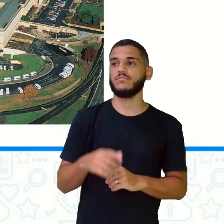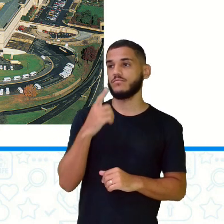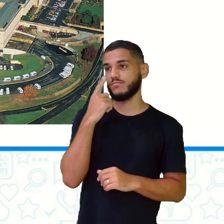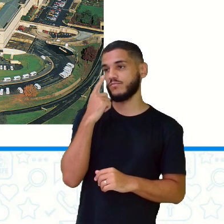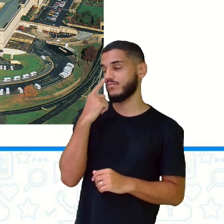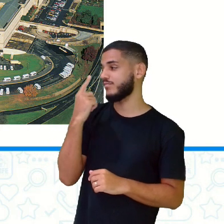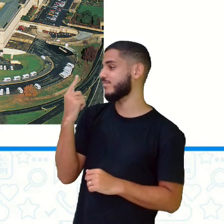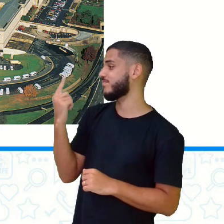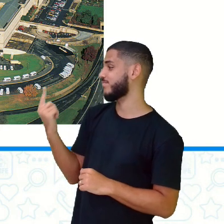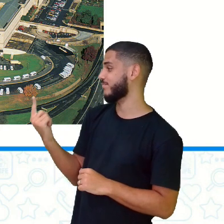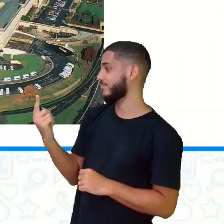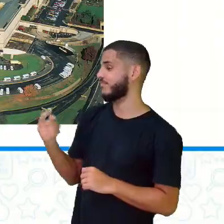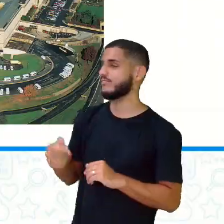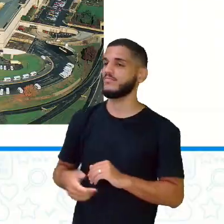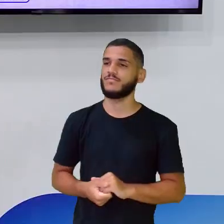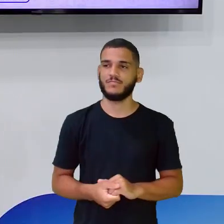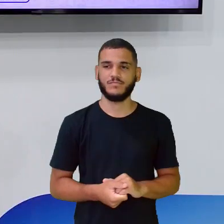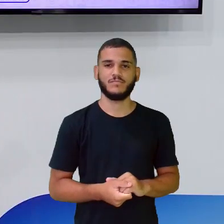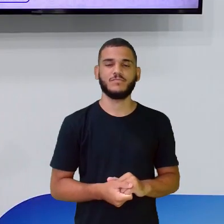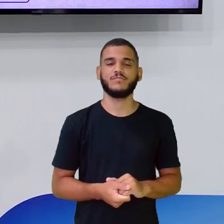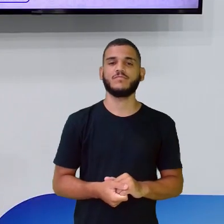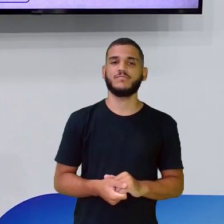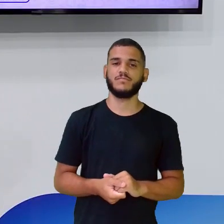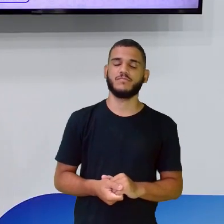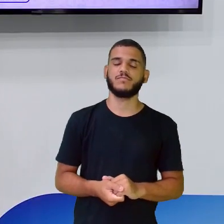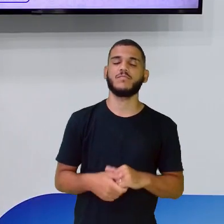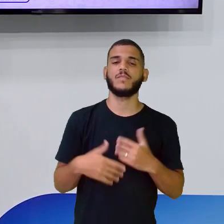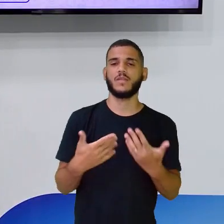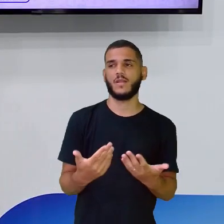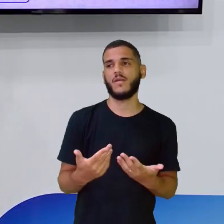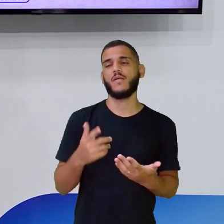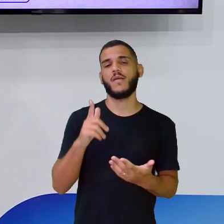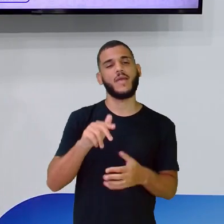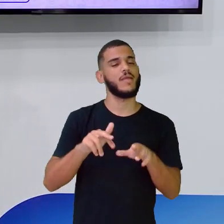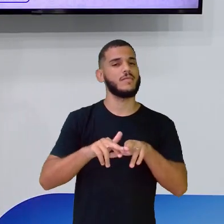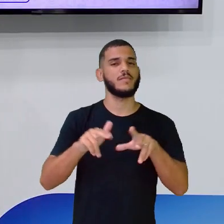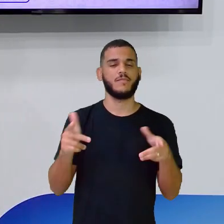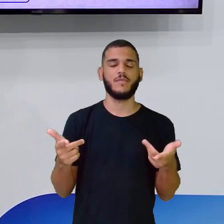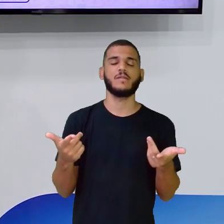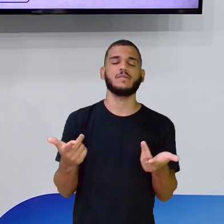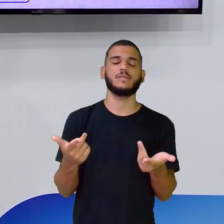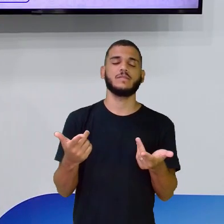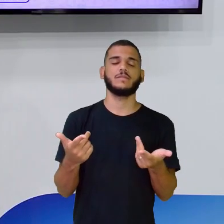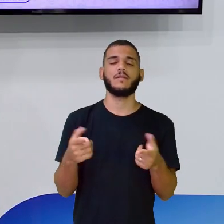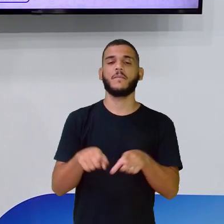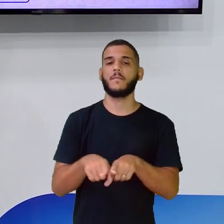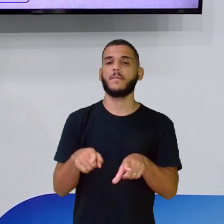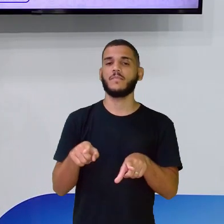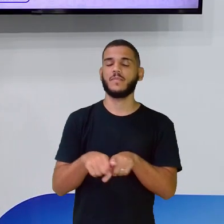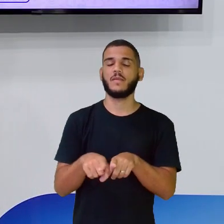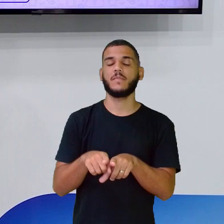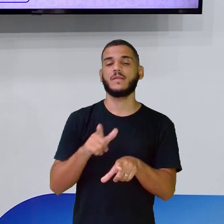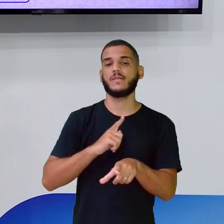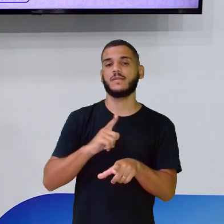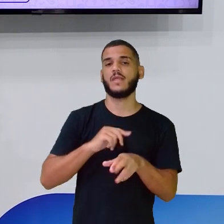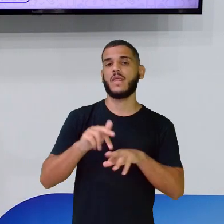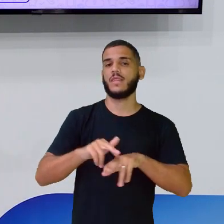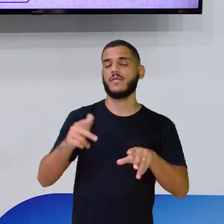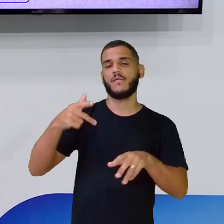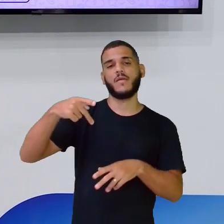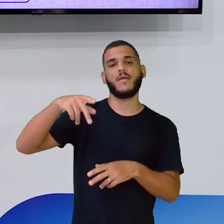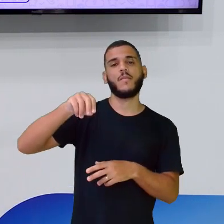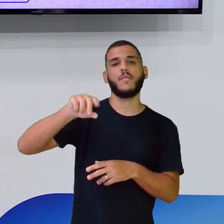figuras com 5 vértices, beleza? Que é o que difere mais ou menos os polígonos, né?